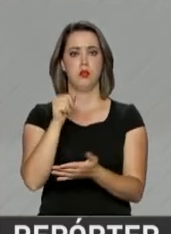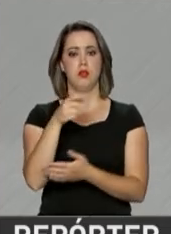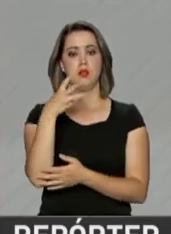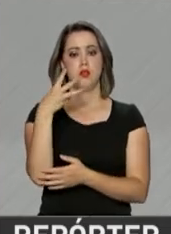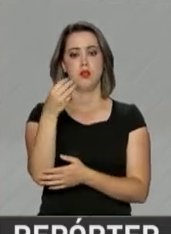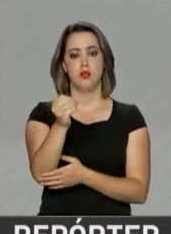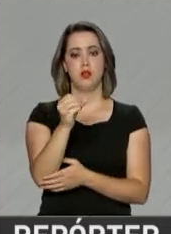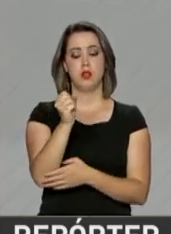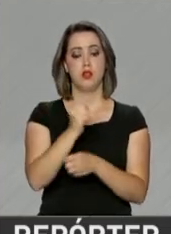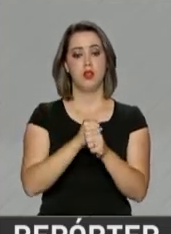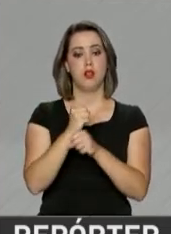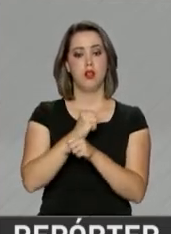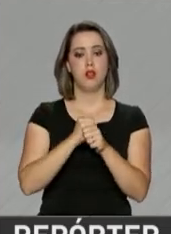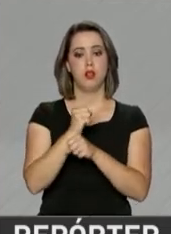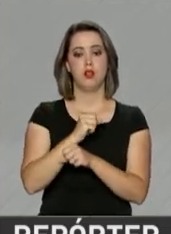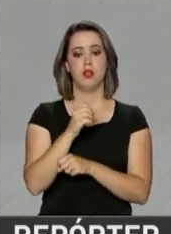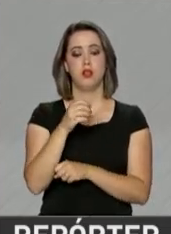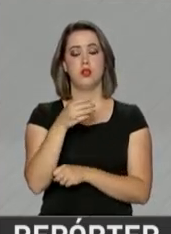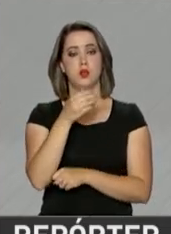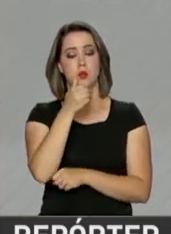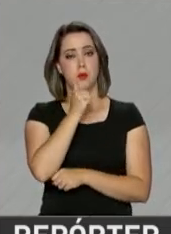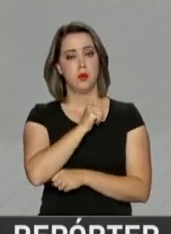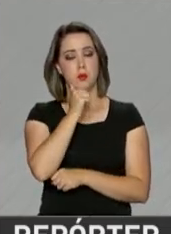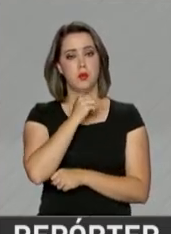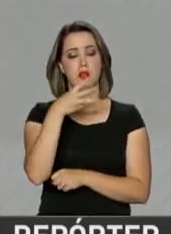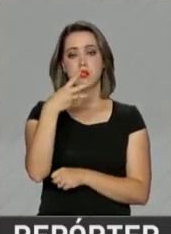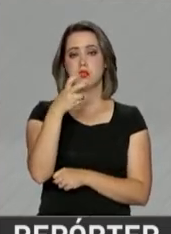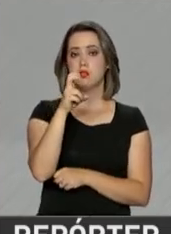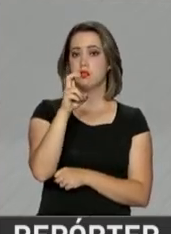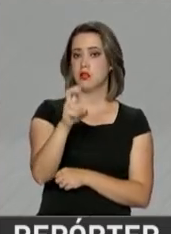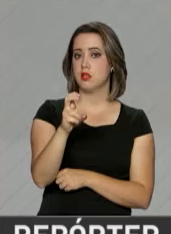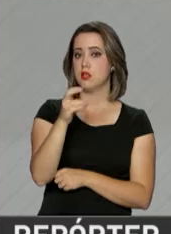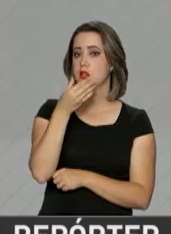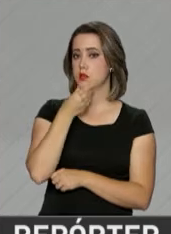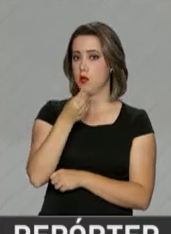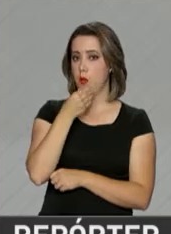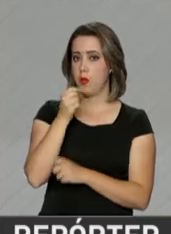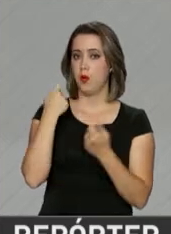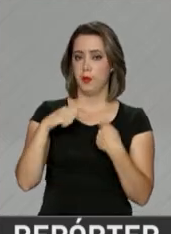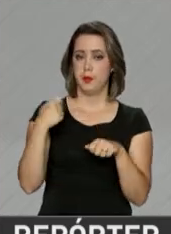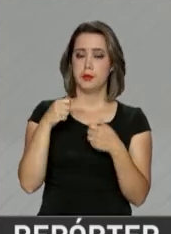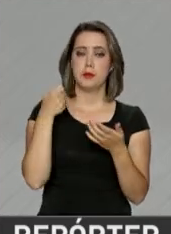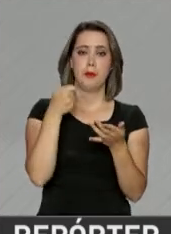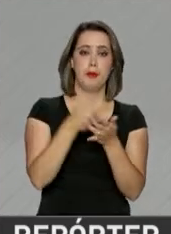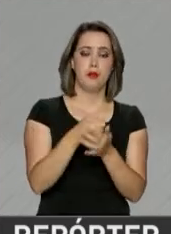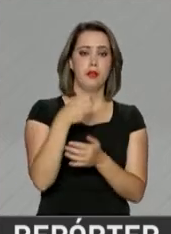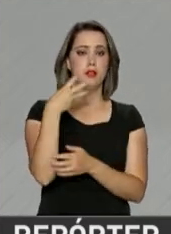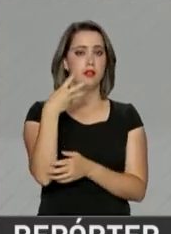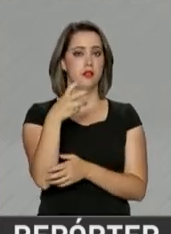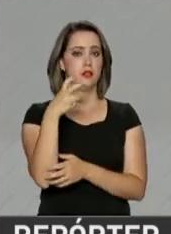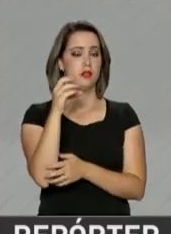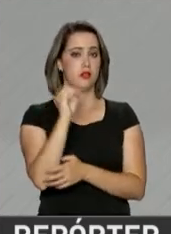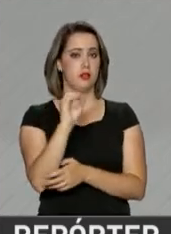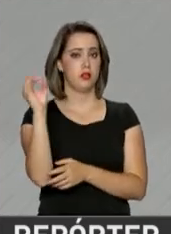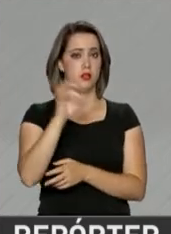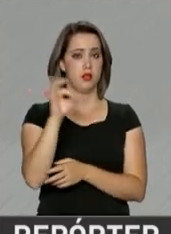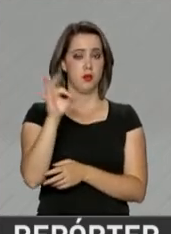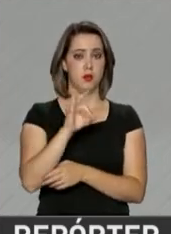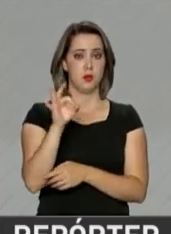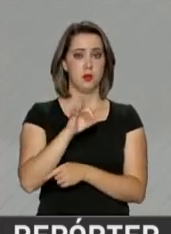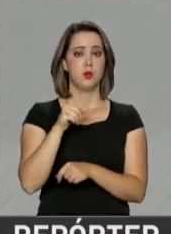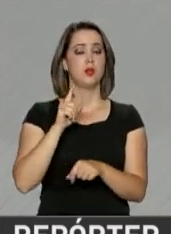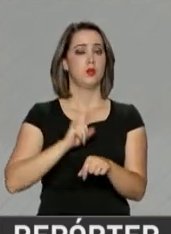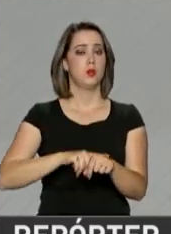30 anos para mulheres e de 35 anos para homens, terá de pagar um pedágio de 30% sobre o período